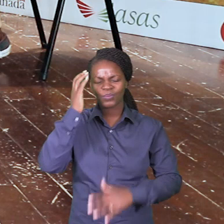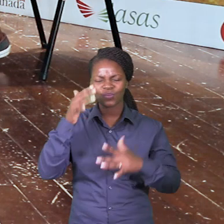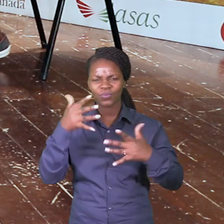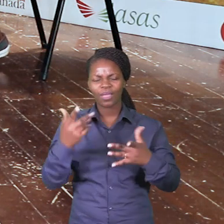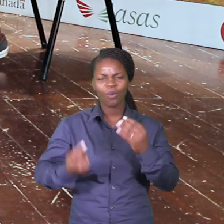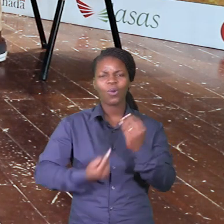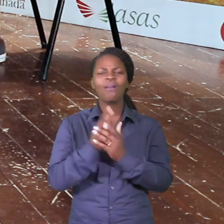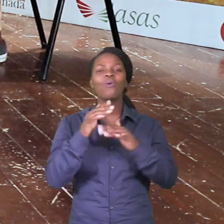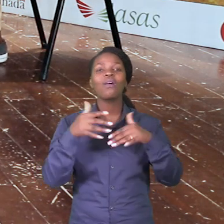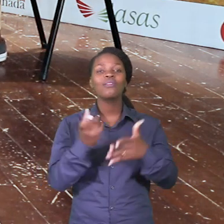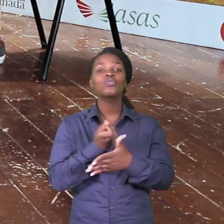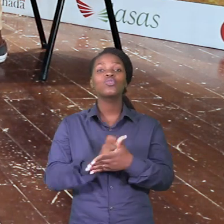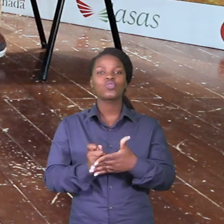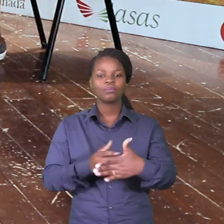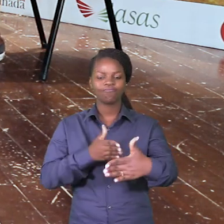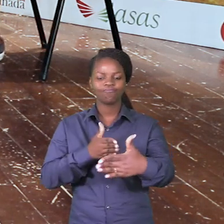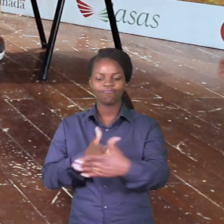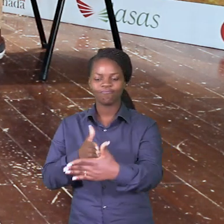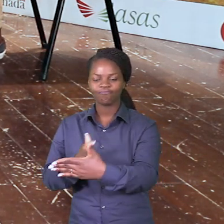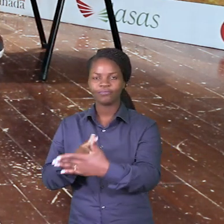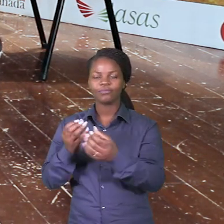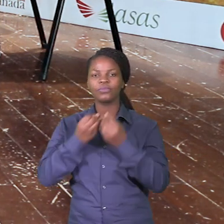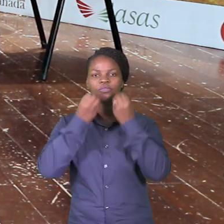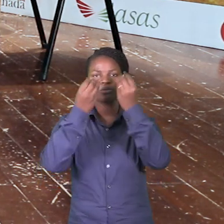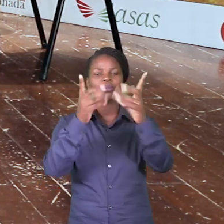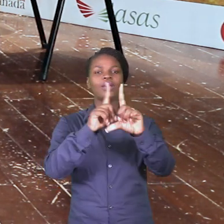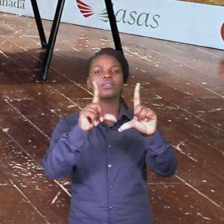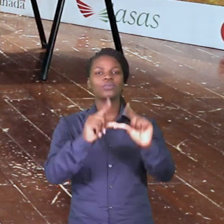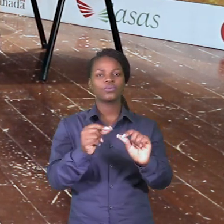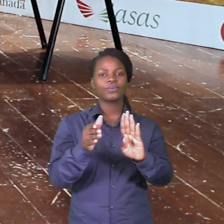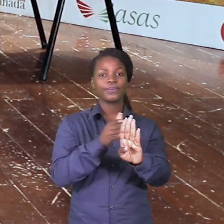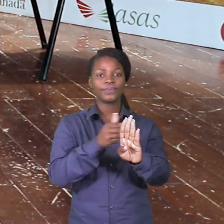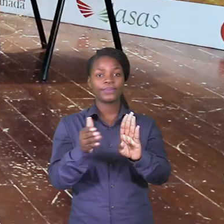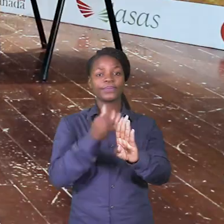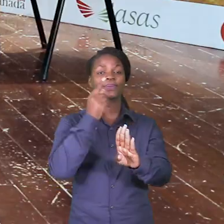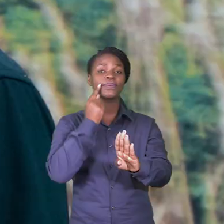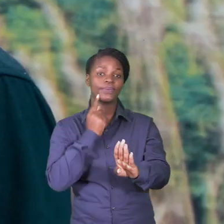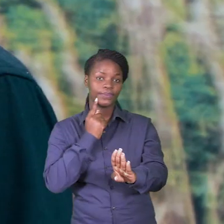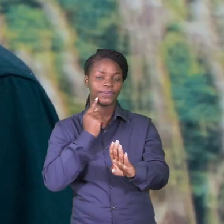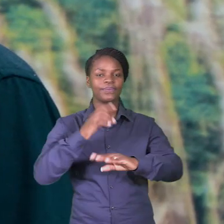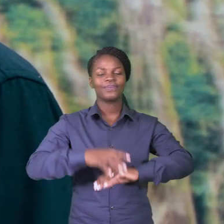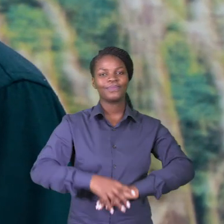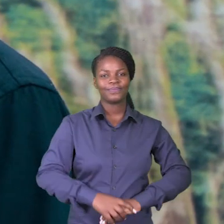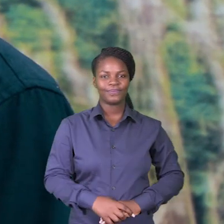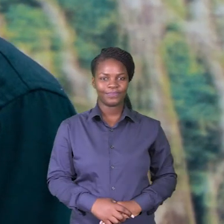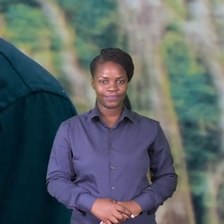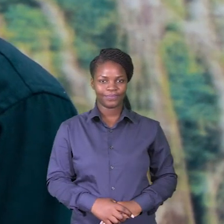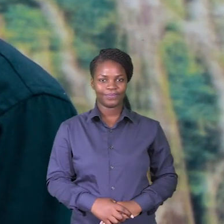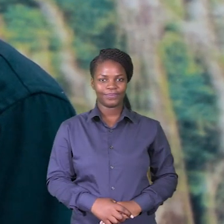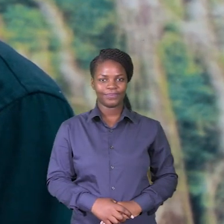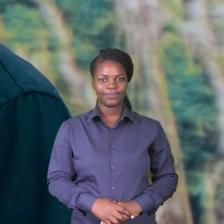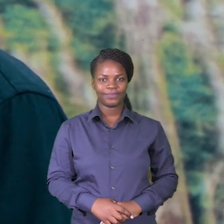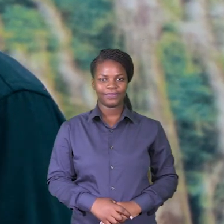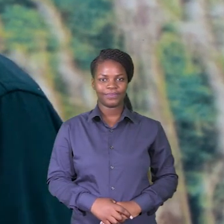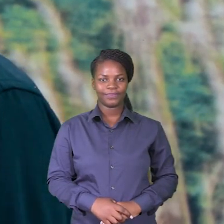que está a acontecer na escola que dificulta a denúncia dos casos de assito sexual bom quanto quanto